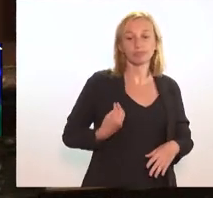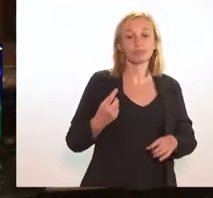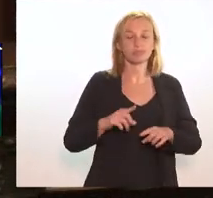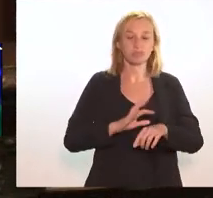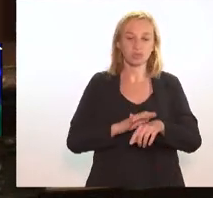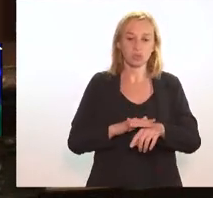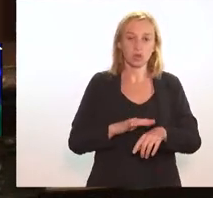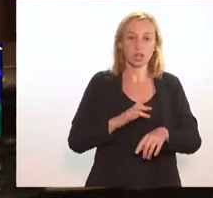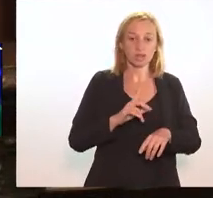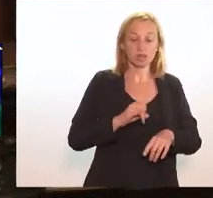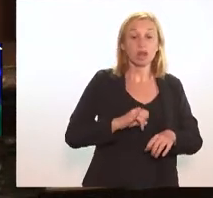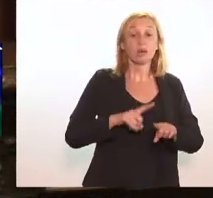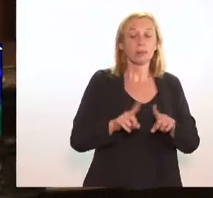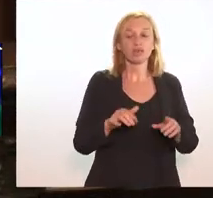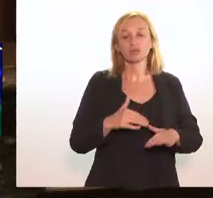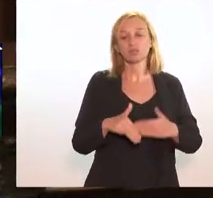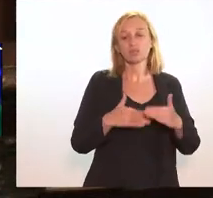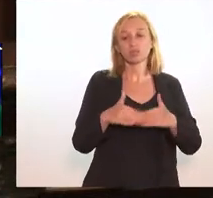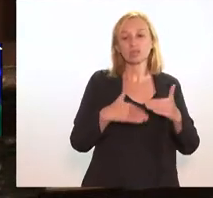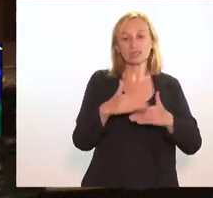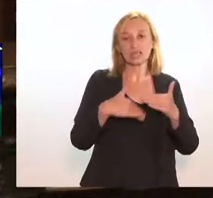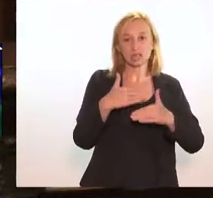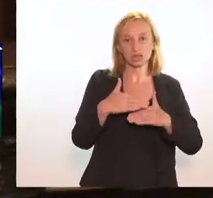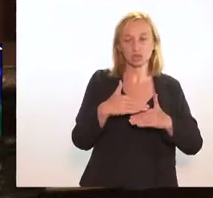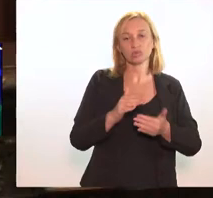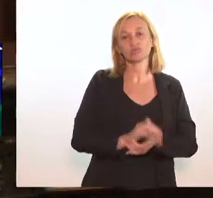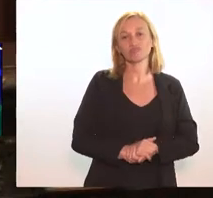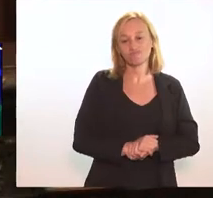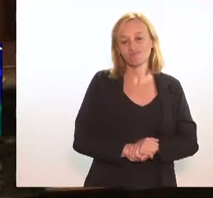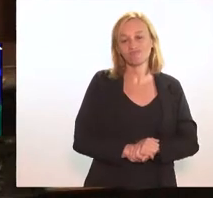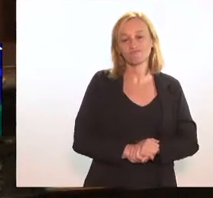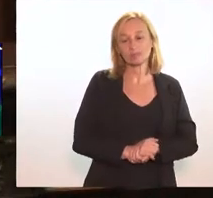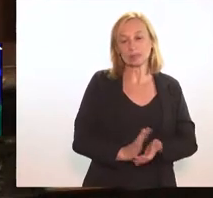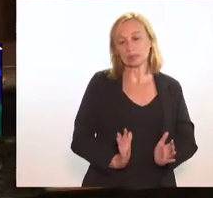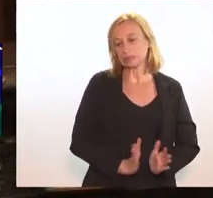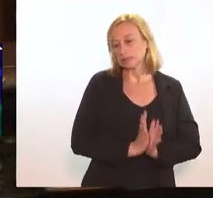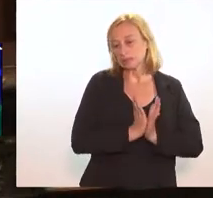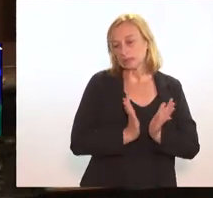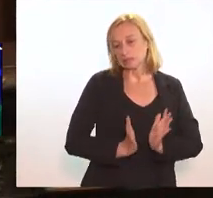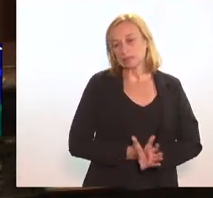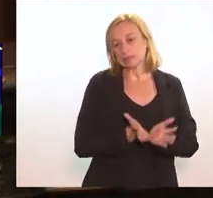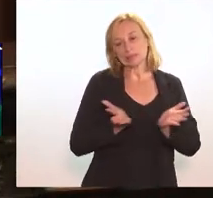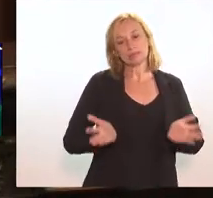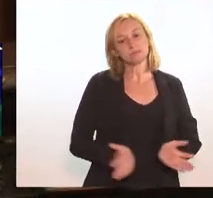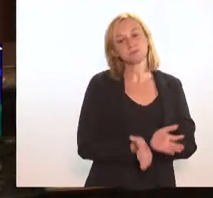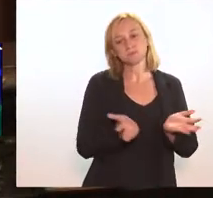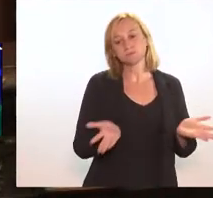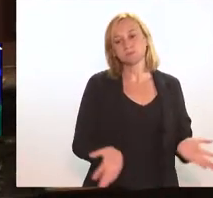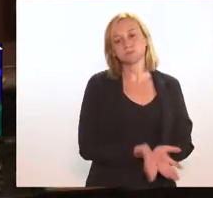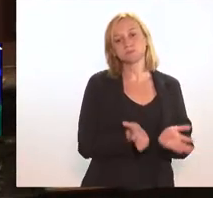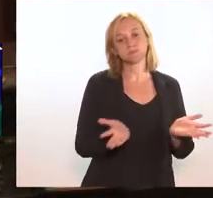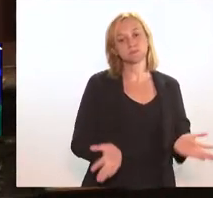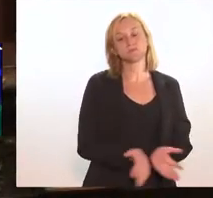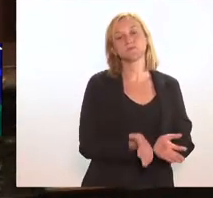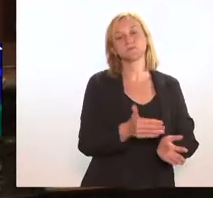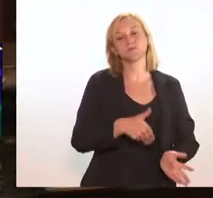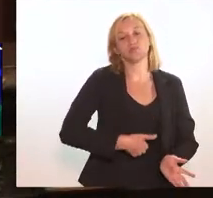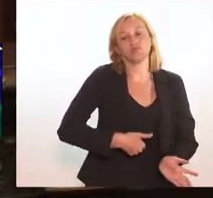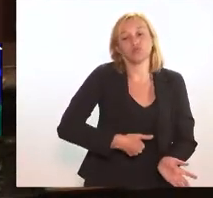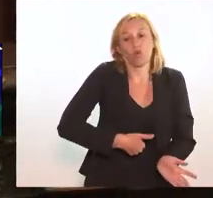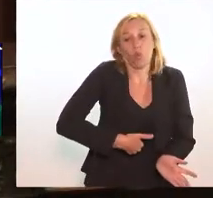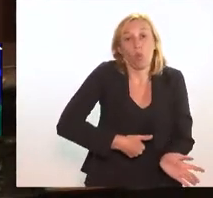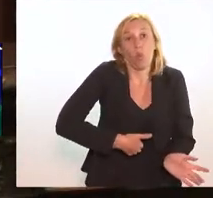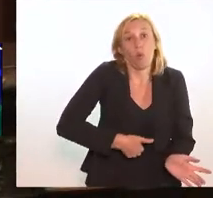por conta do processo de empobrecimento da nossa população, que hoje está passando fome,